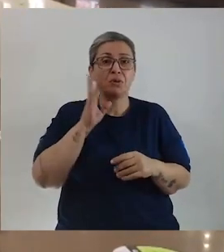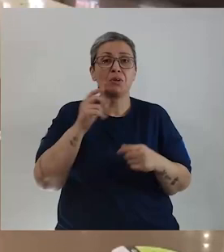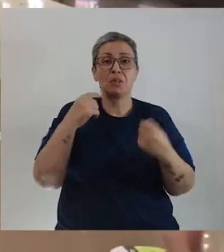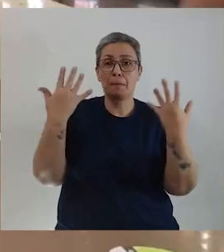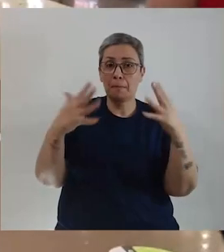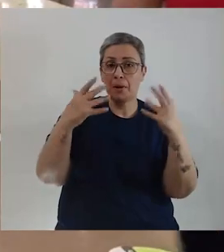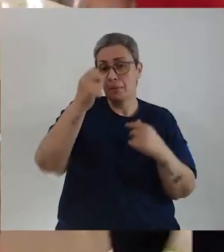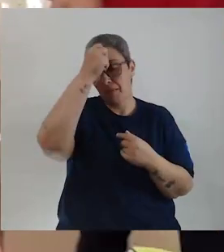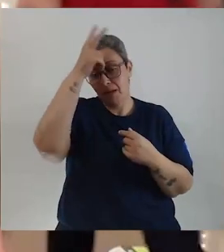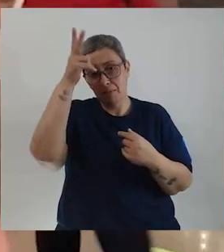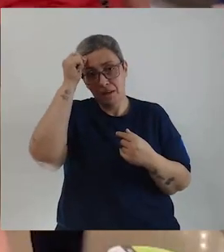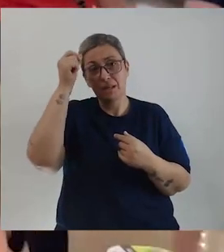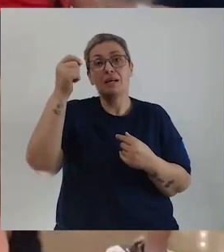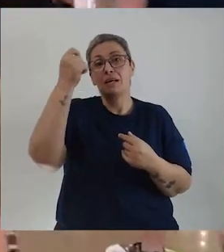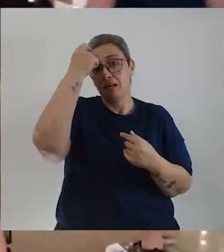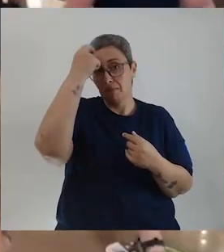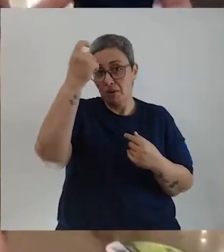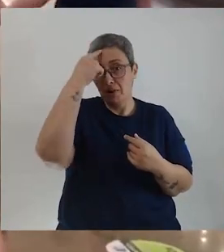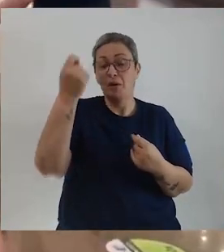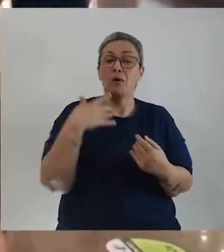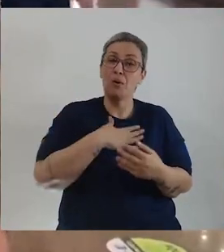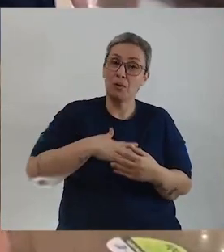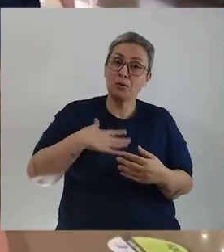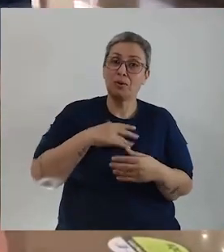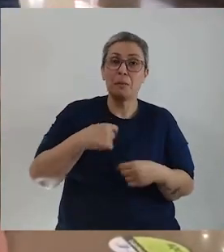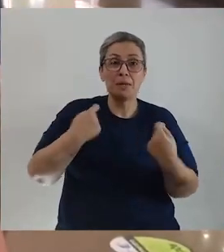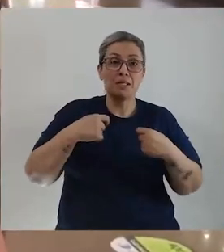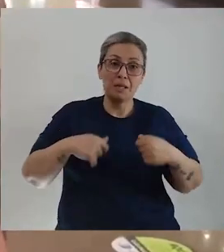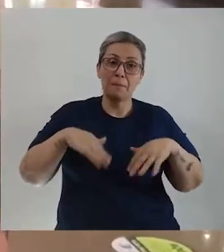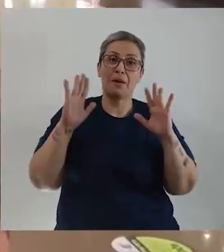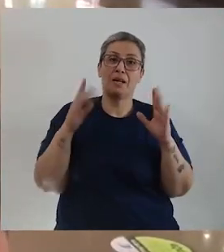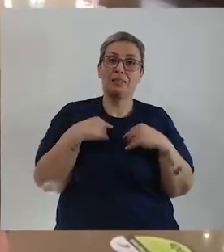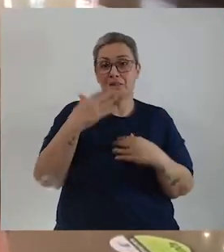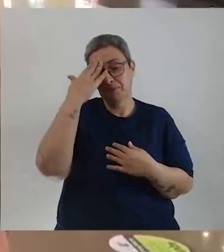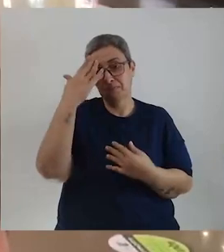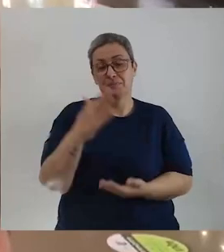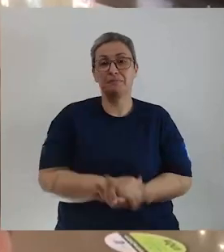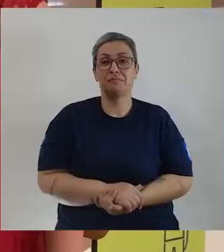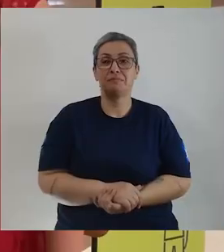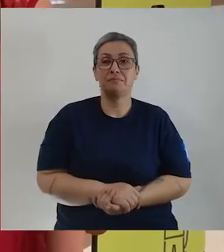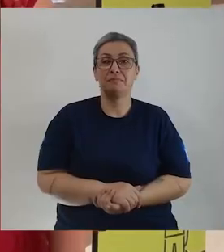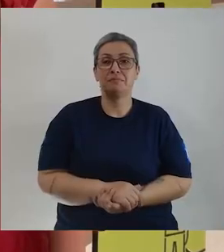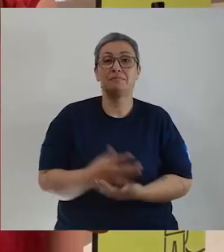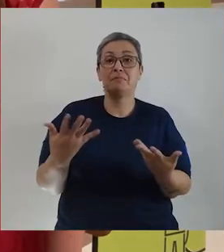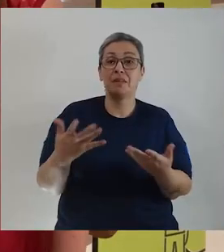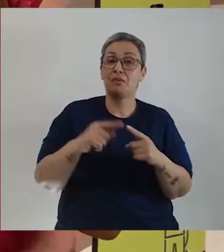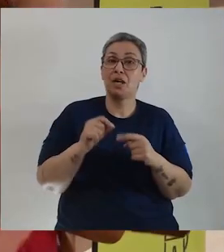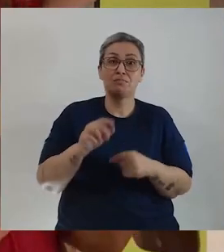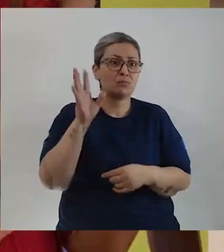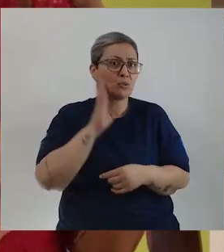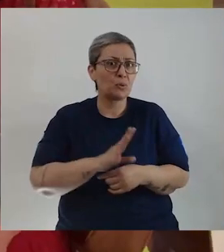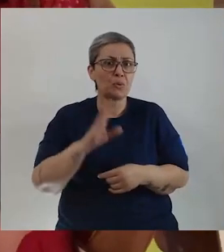legal. Parabéns para a prefeitura pela iniciativa, tá? A gente gostou muito, a gente precisa de mais eventos assim. Muito obrigada. É